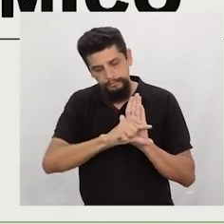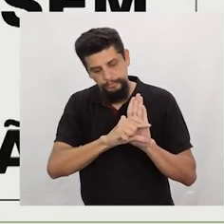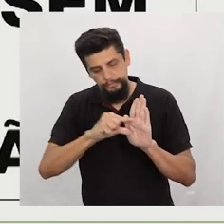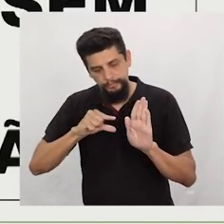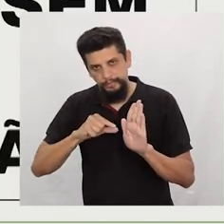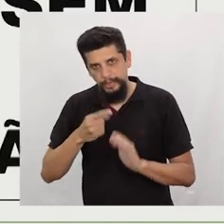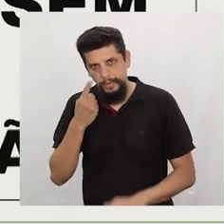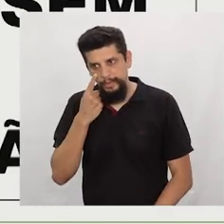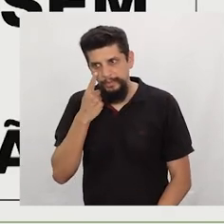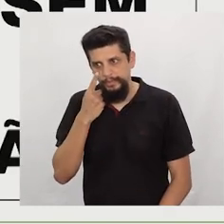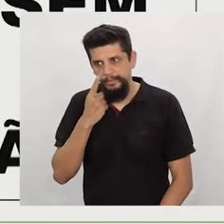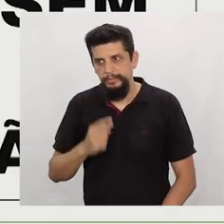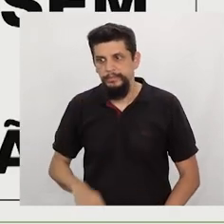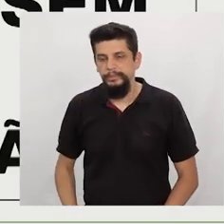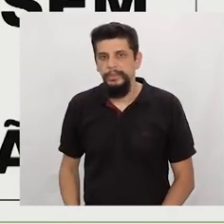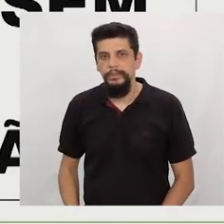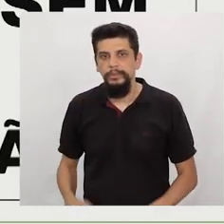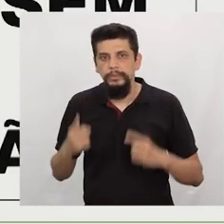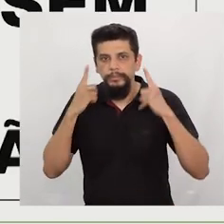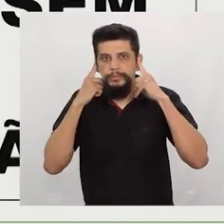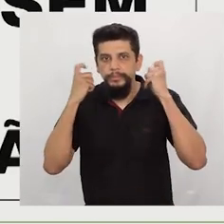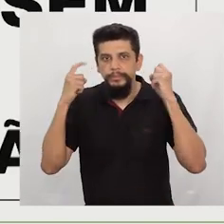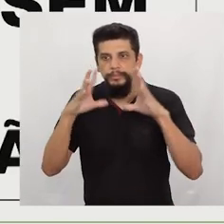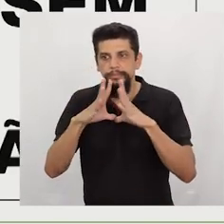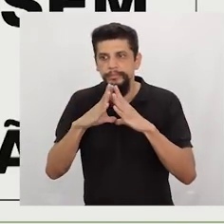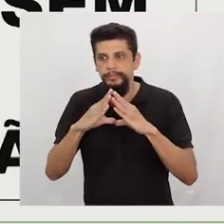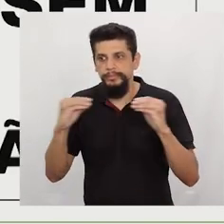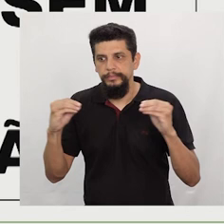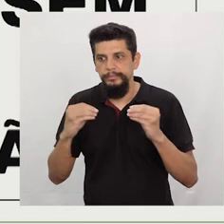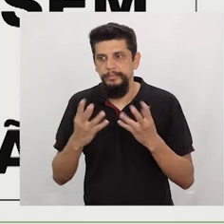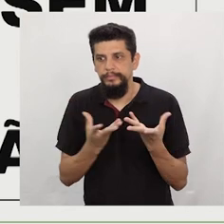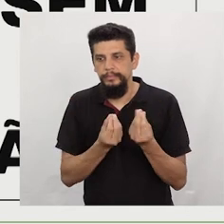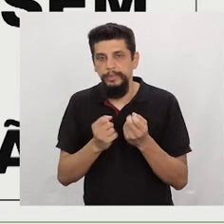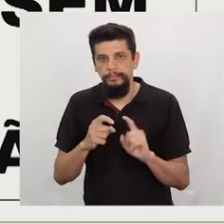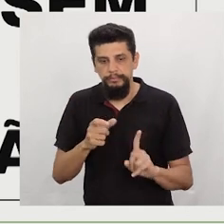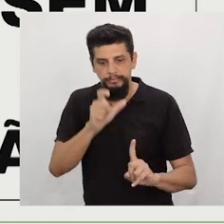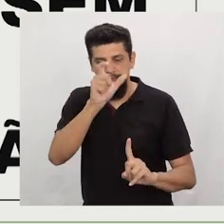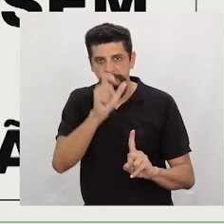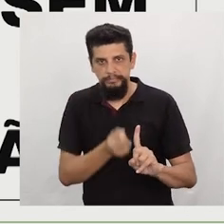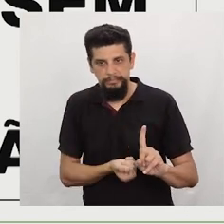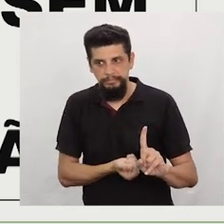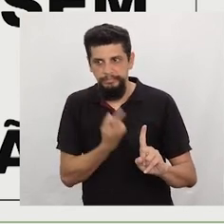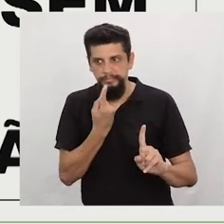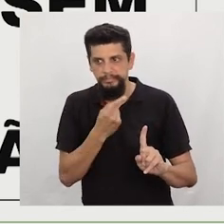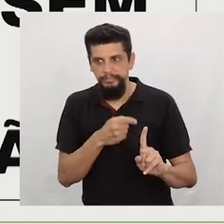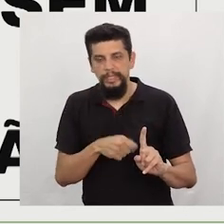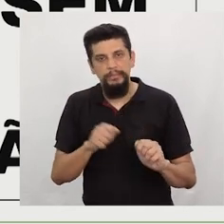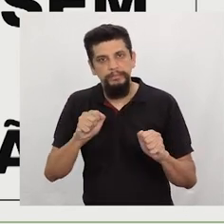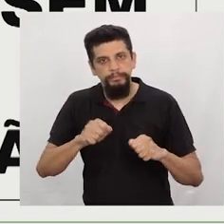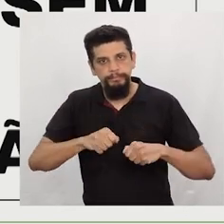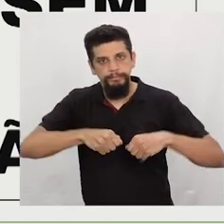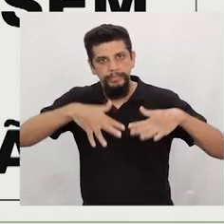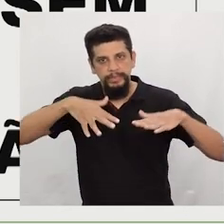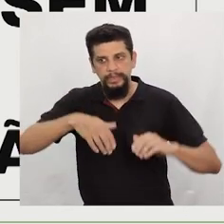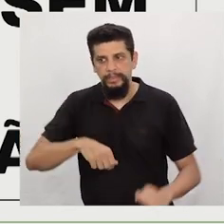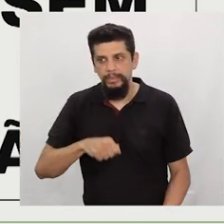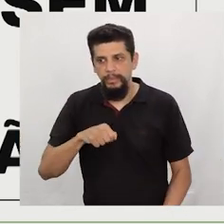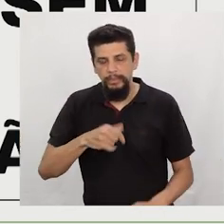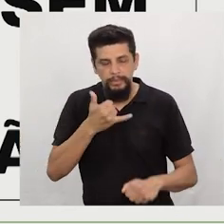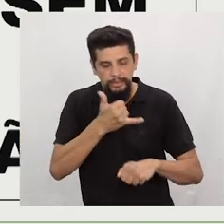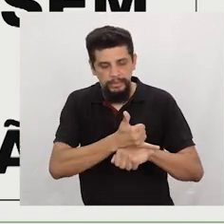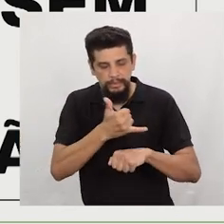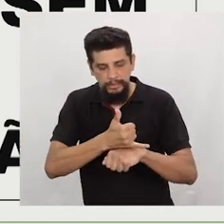um trechinho aqui para vocês. Olha só. Um barulho, um sumiço. Muitos suspeitos, um